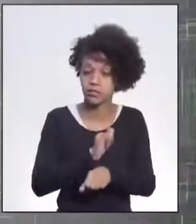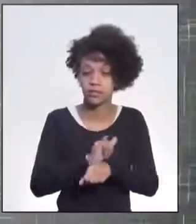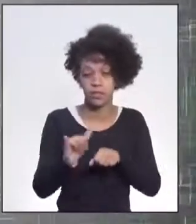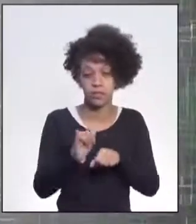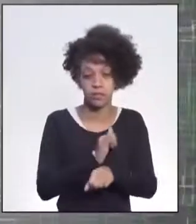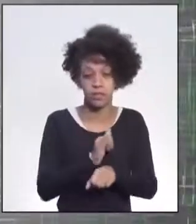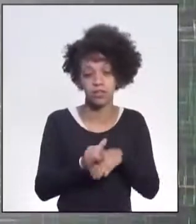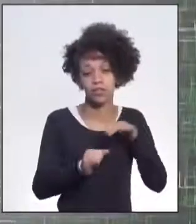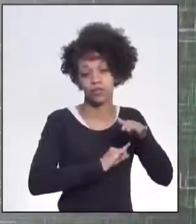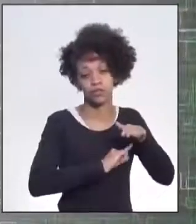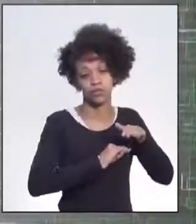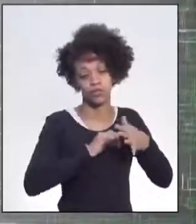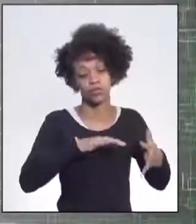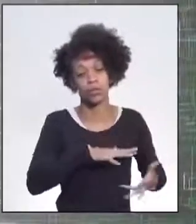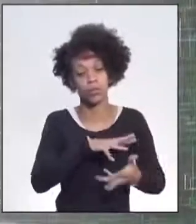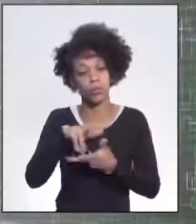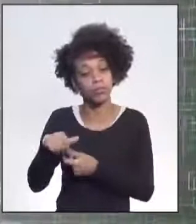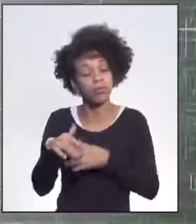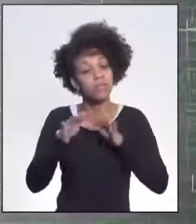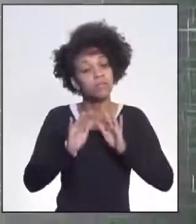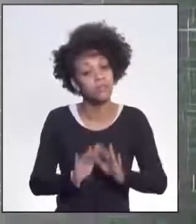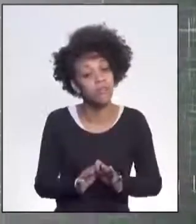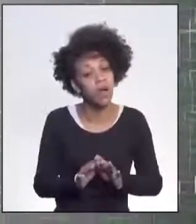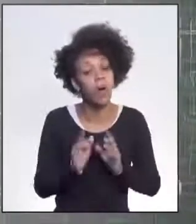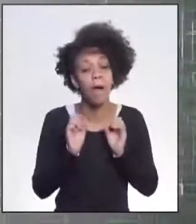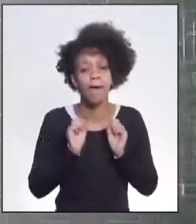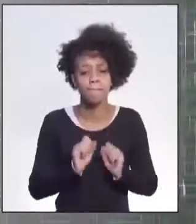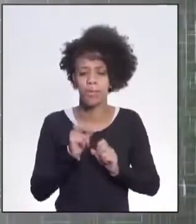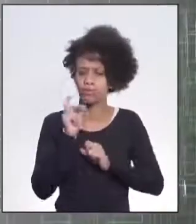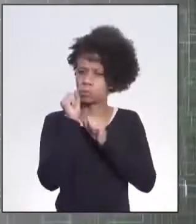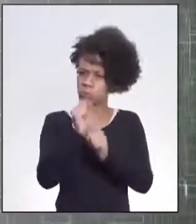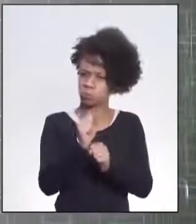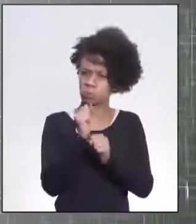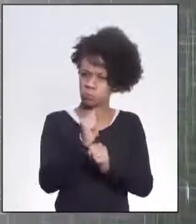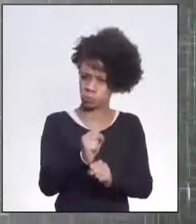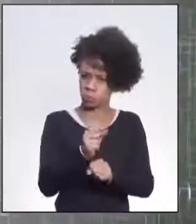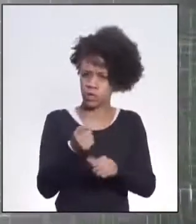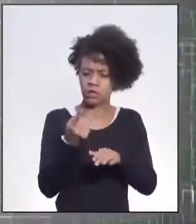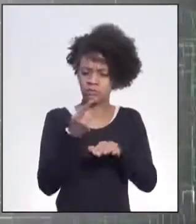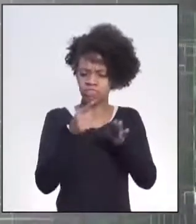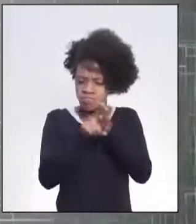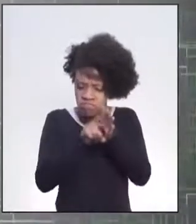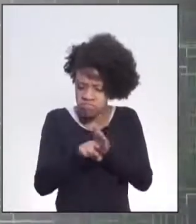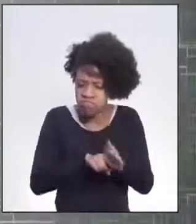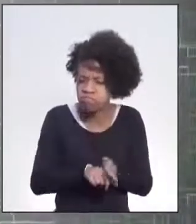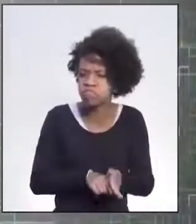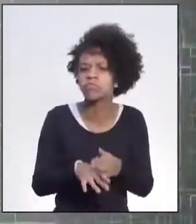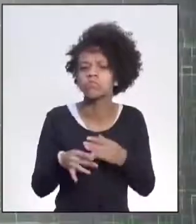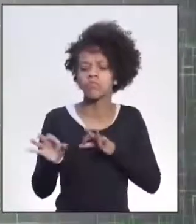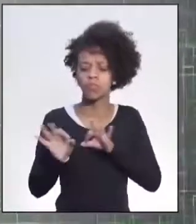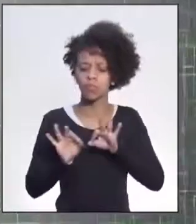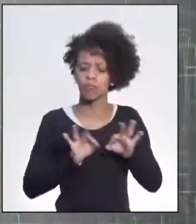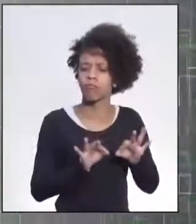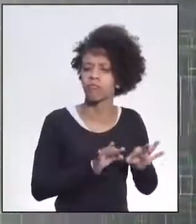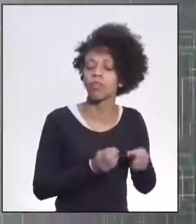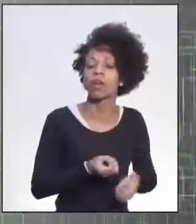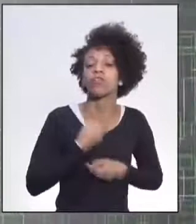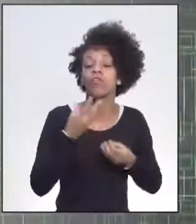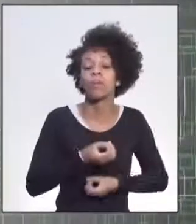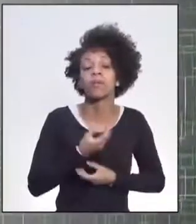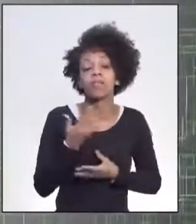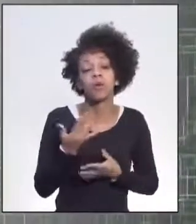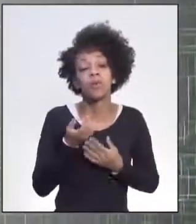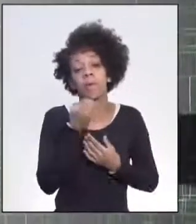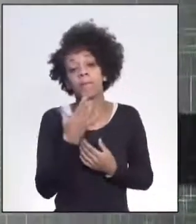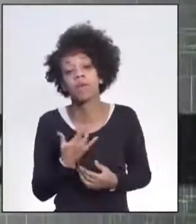das instituições no mundo. Logo, para potencializar esse recurso, torna-se necessário estruturar a organização da informação,